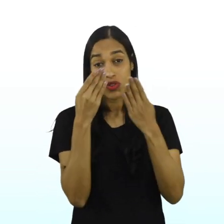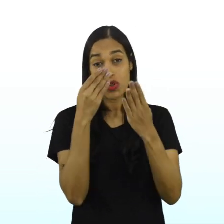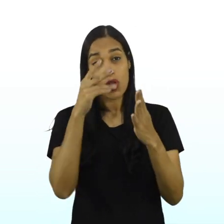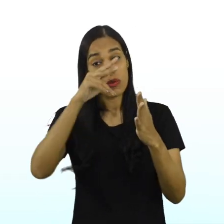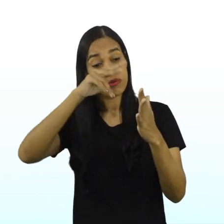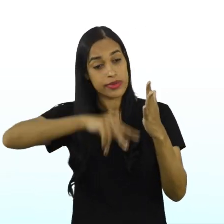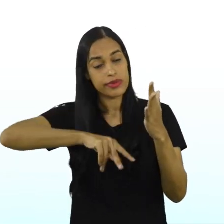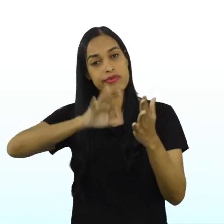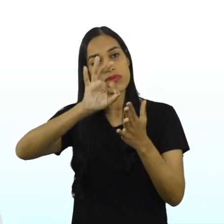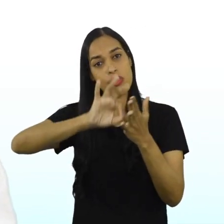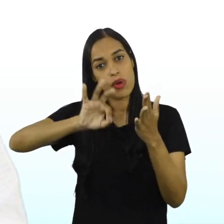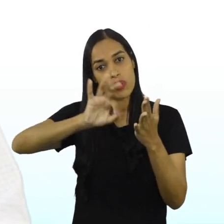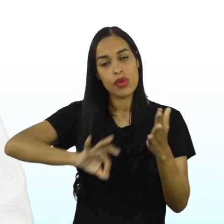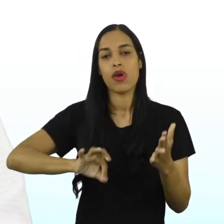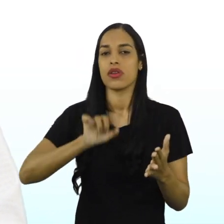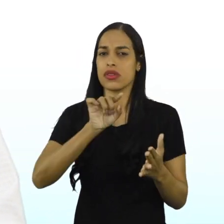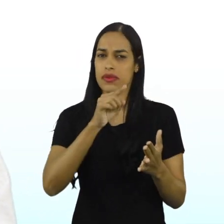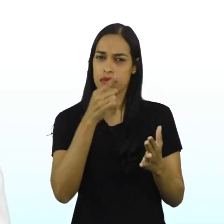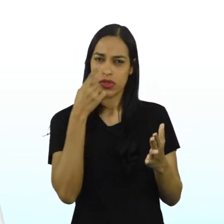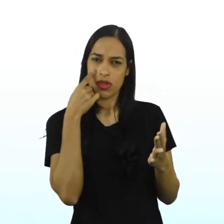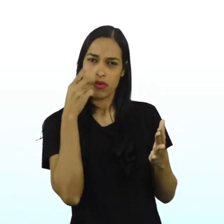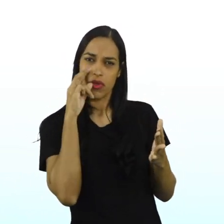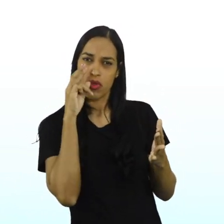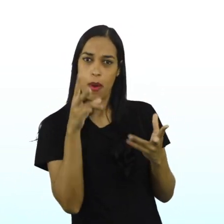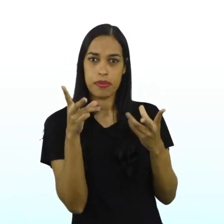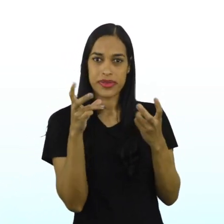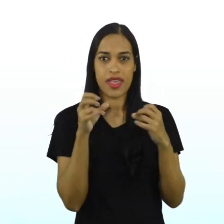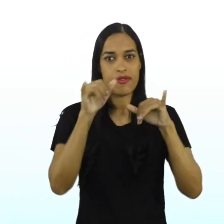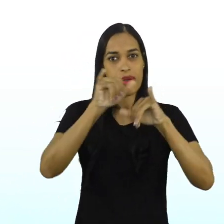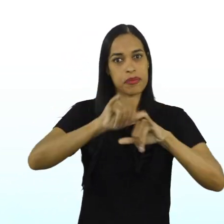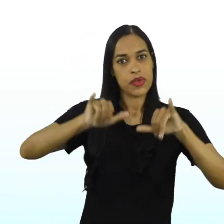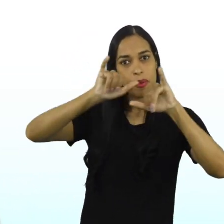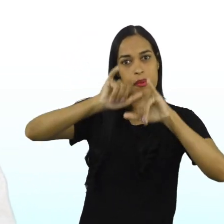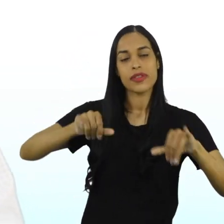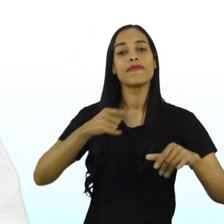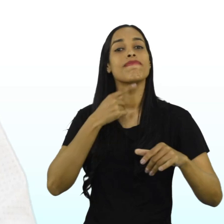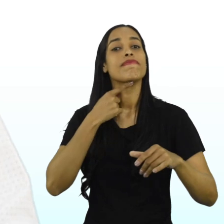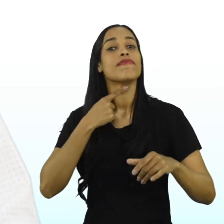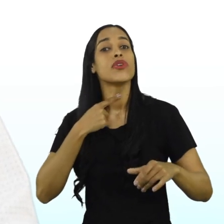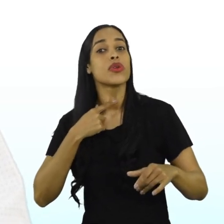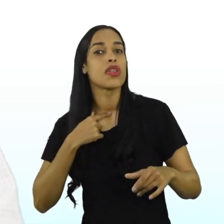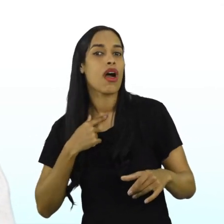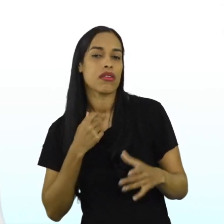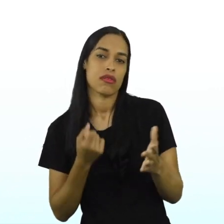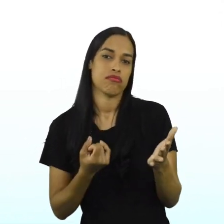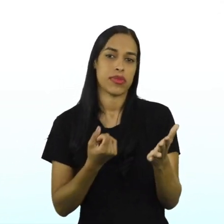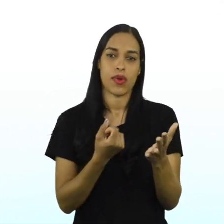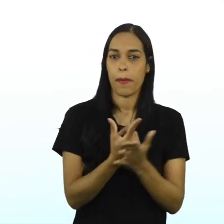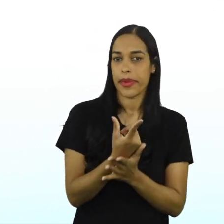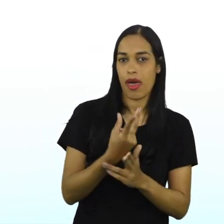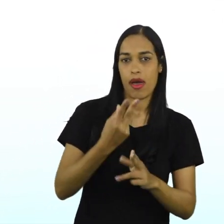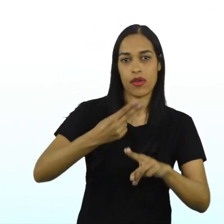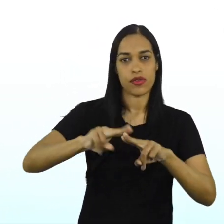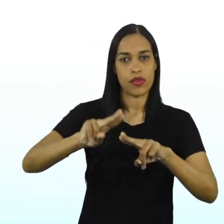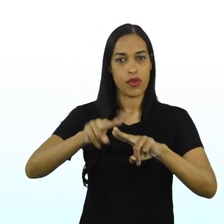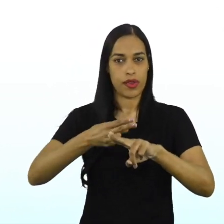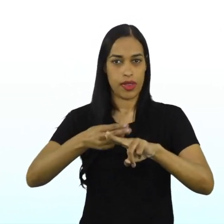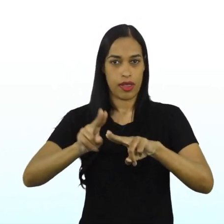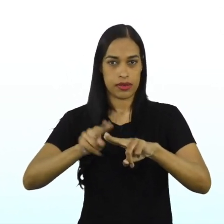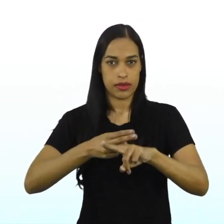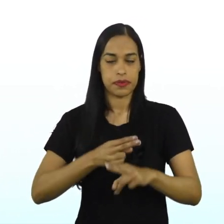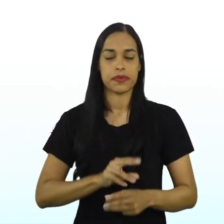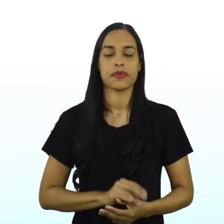com uma propaganda dessa daí, vai dar logo vontade aí de consumir o